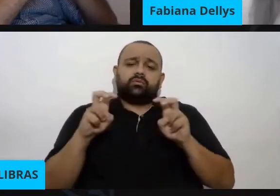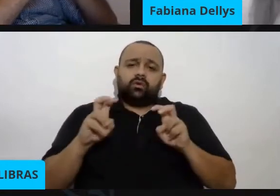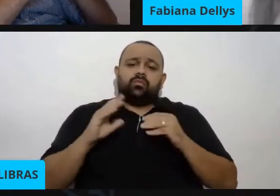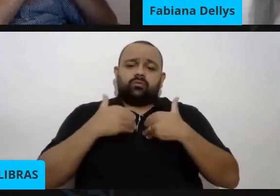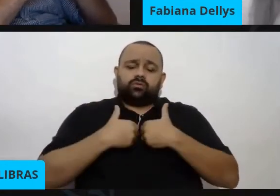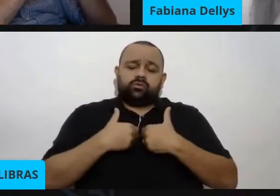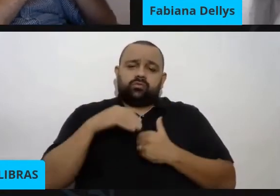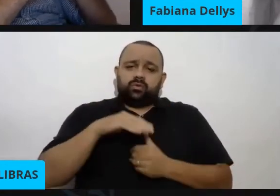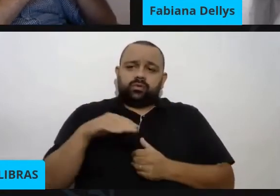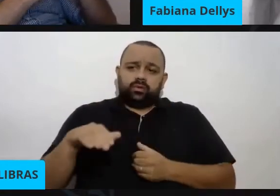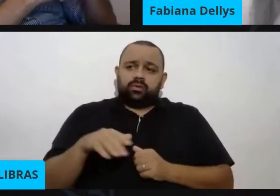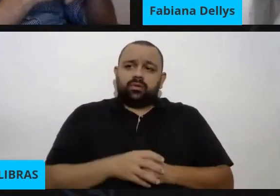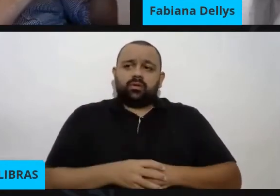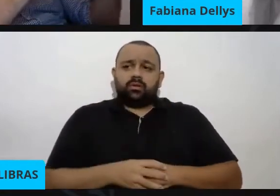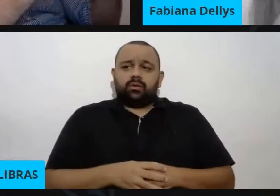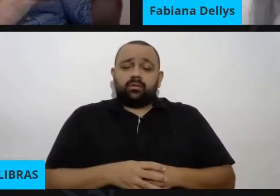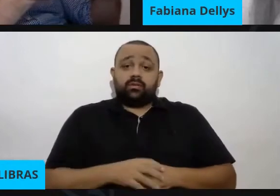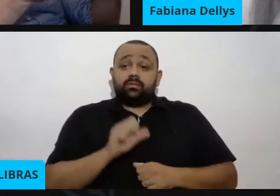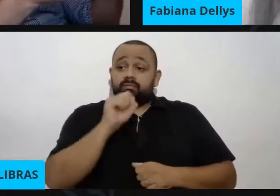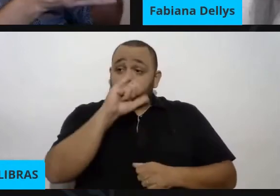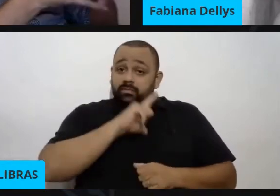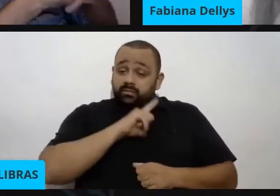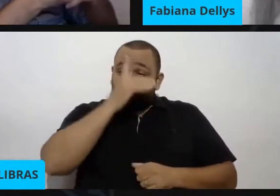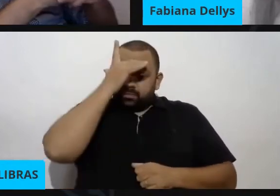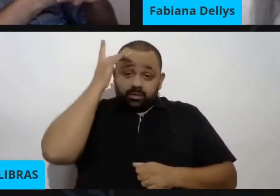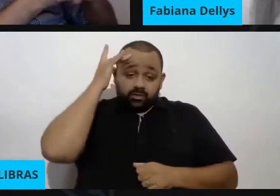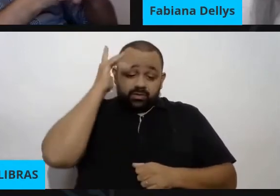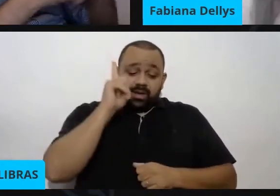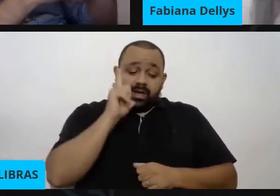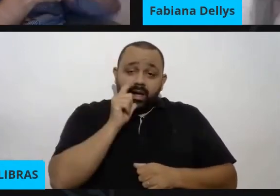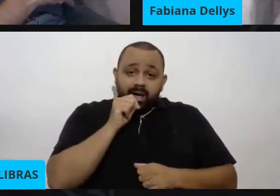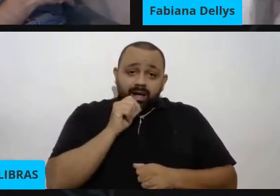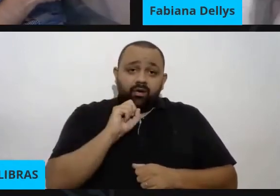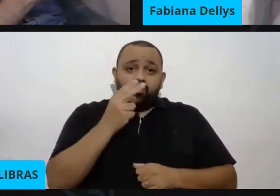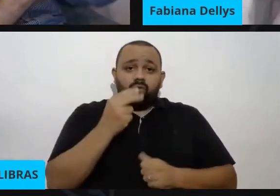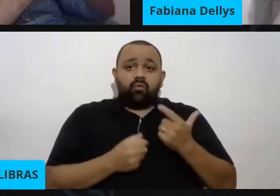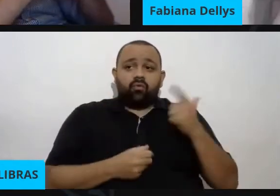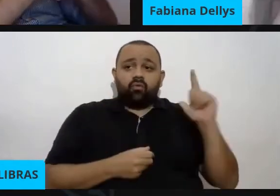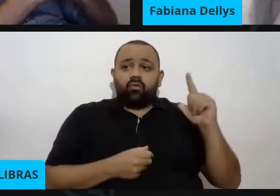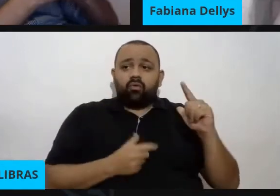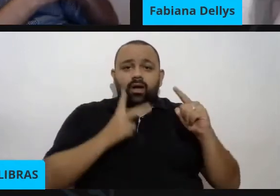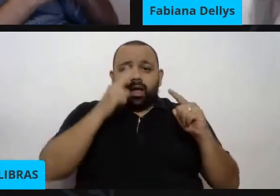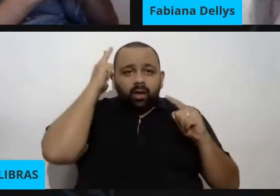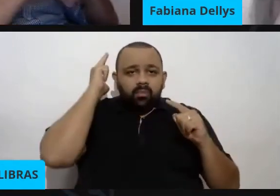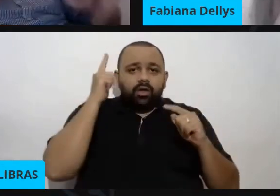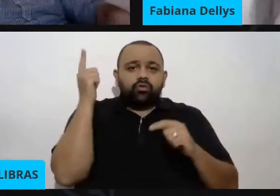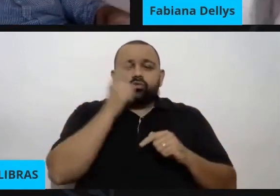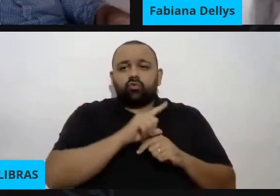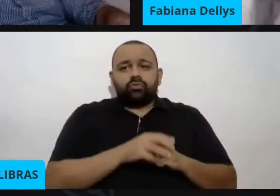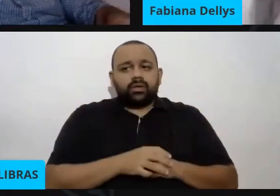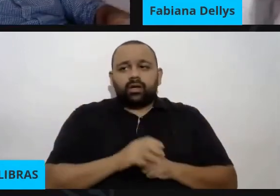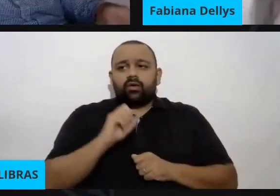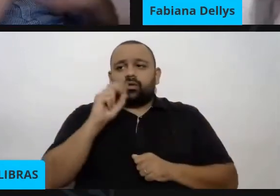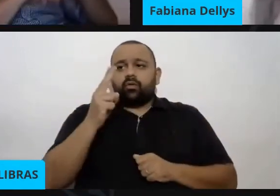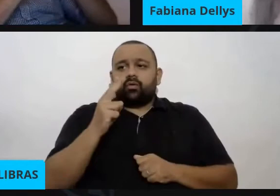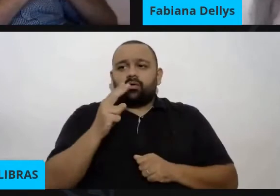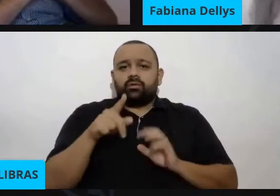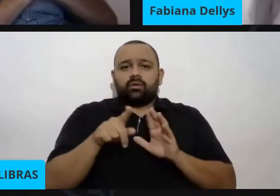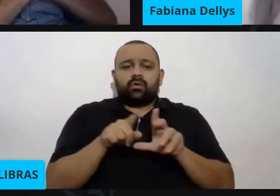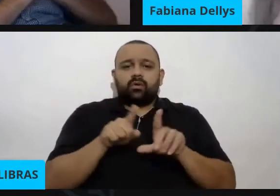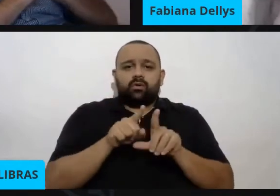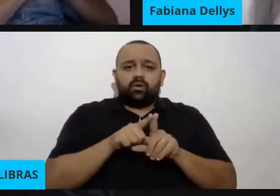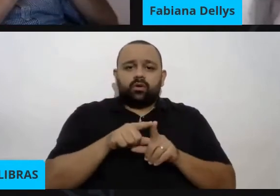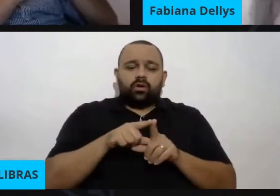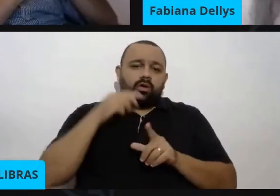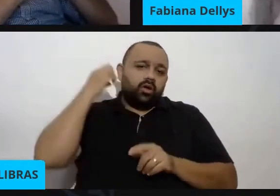autismo. Você tem gente com a água, você vai ver outros que não conseguem cortar o cabelo, outros que não conseguem usar a etiqueta